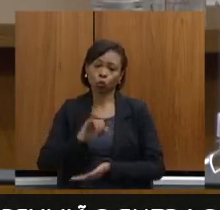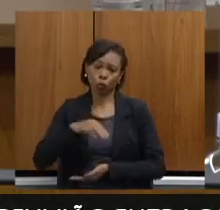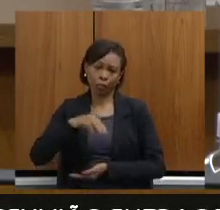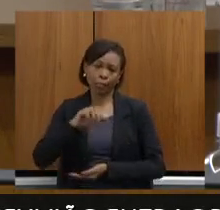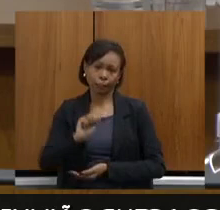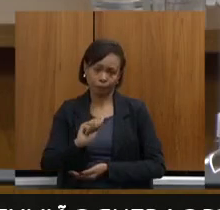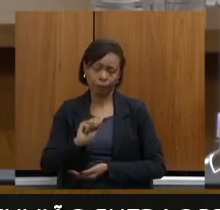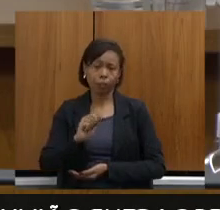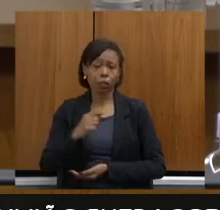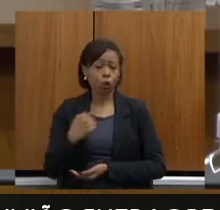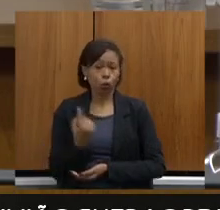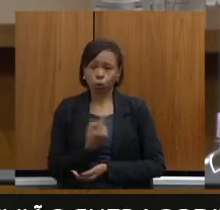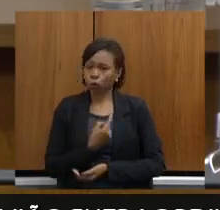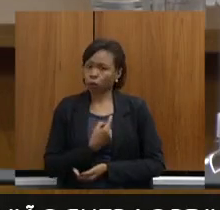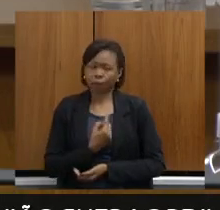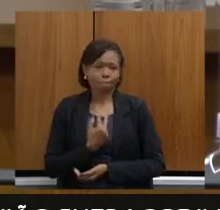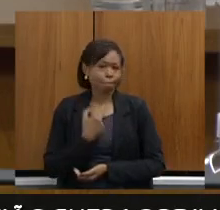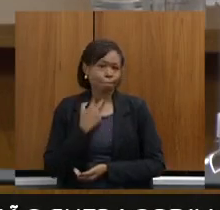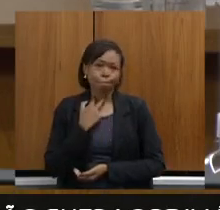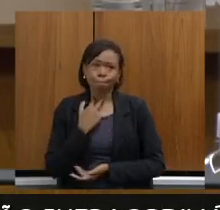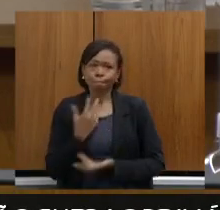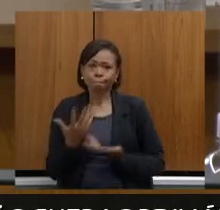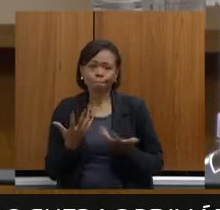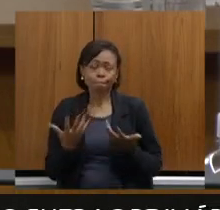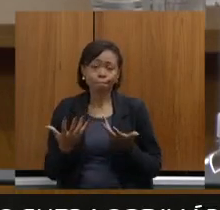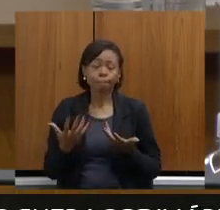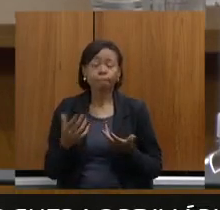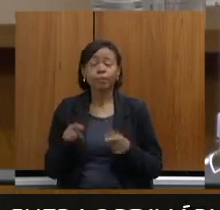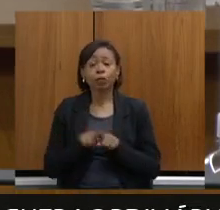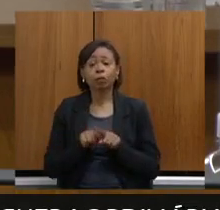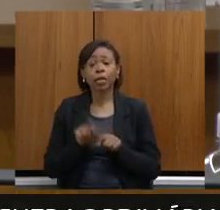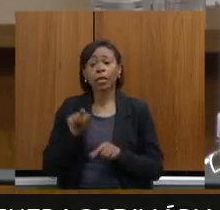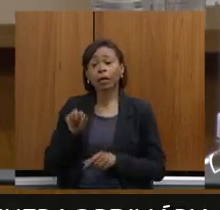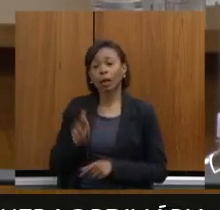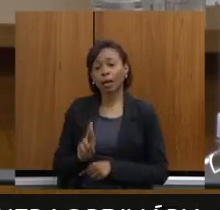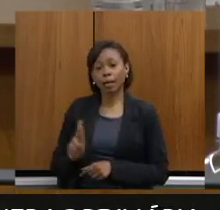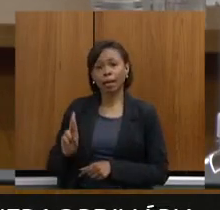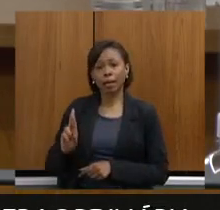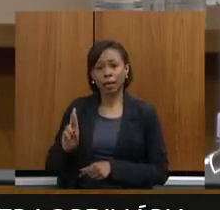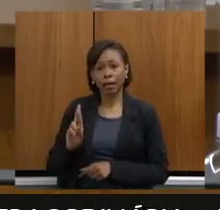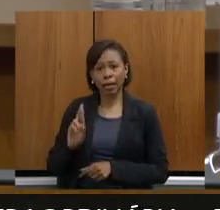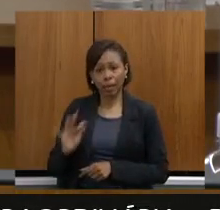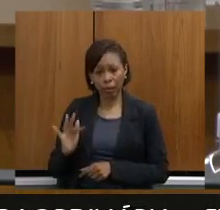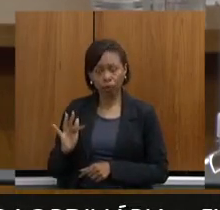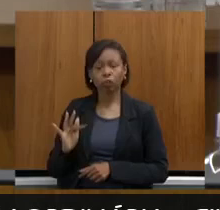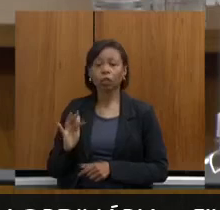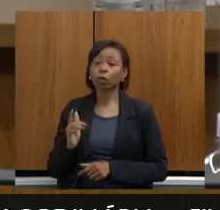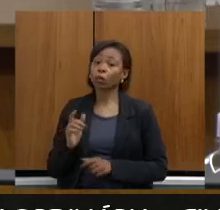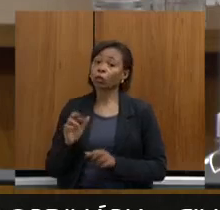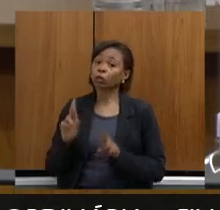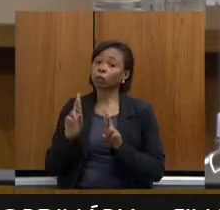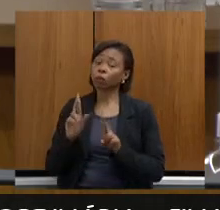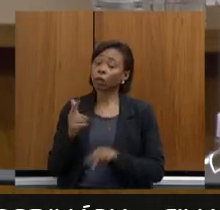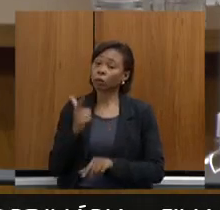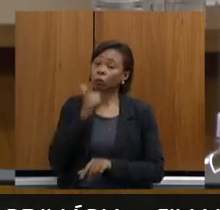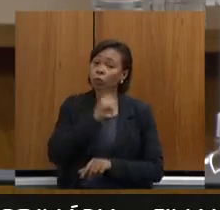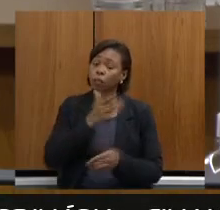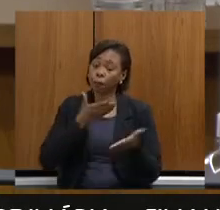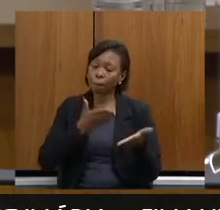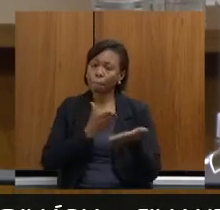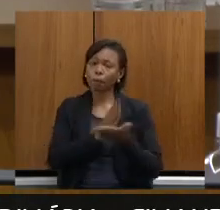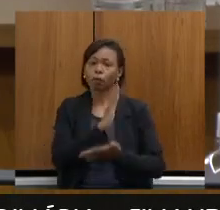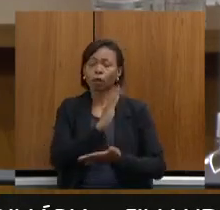temos essa essa possibilidade E com isso também com a recuperação fiscal gente espera que a gente consiga então